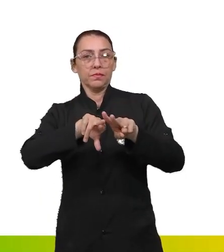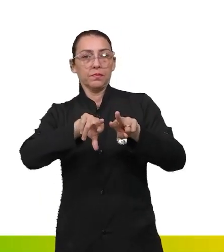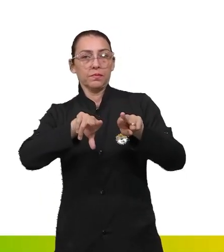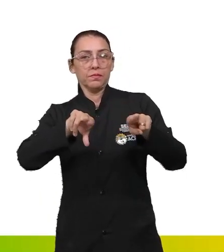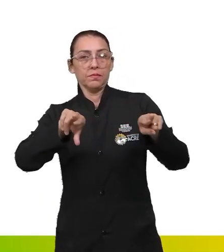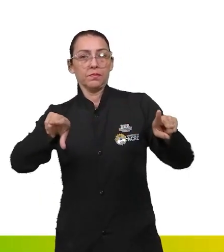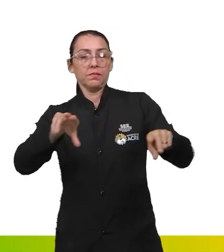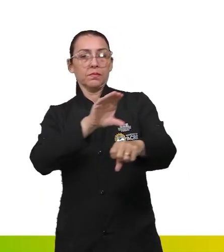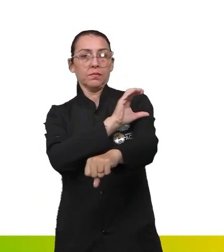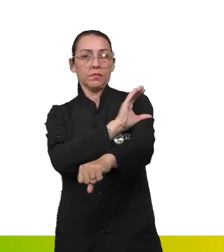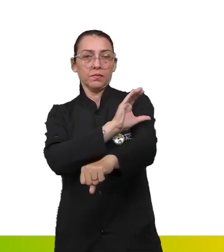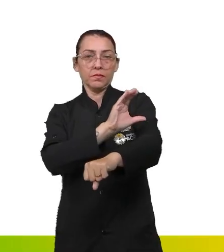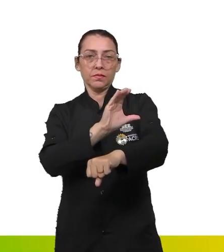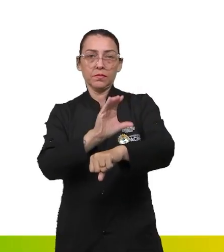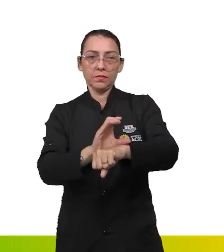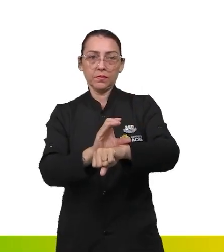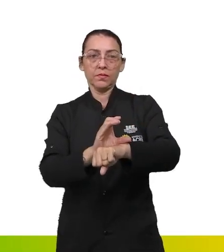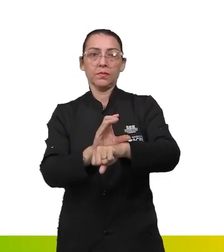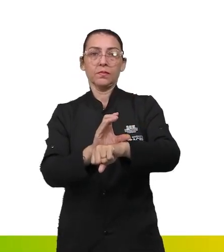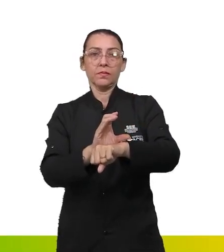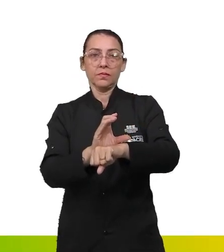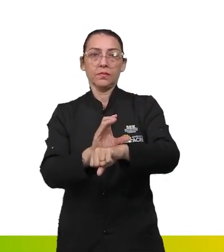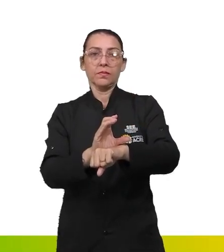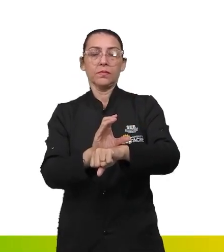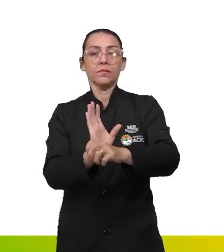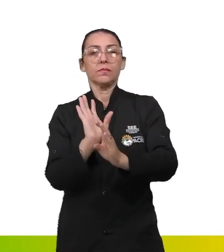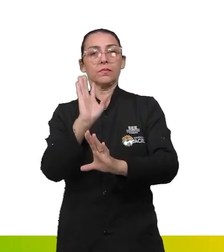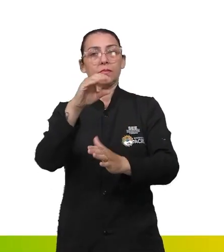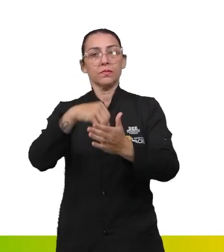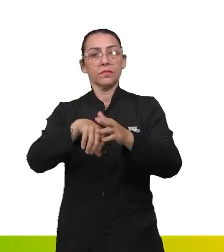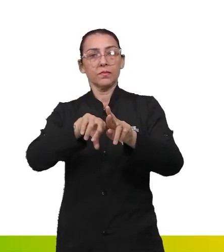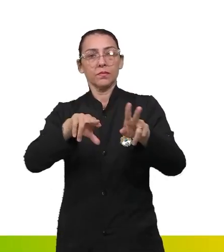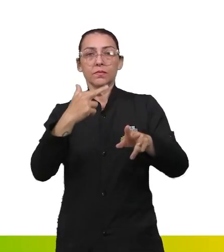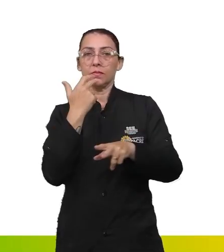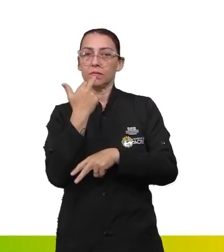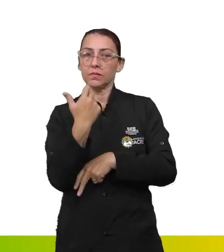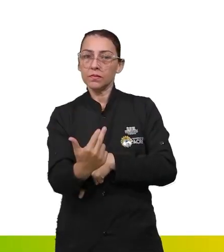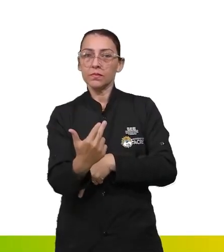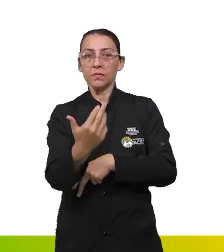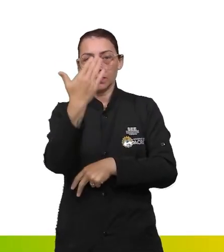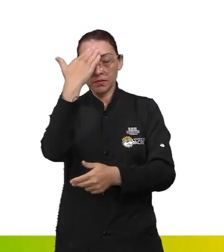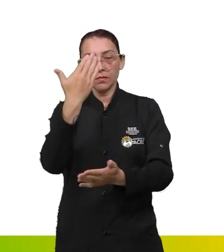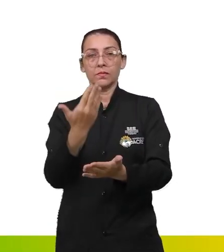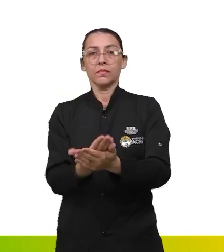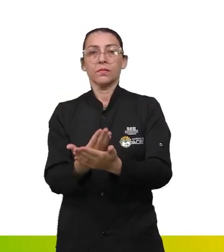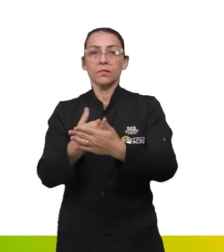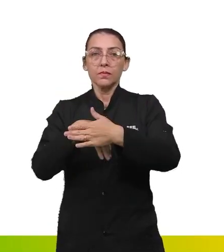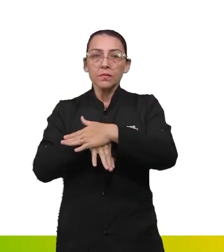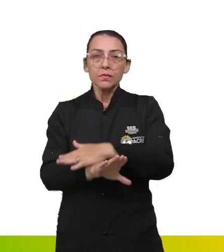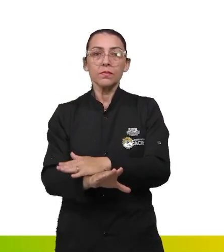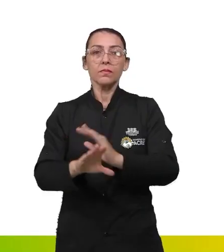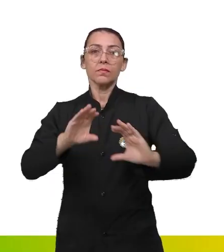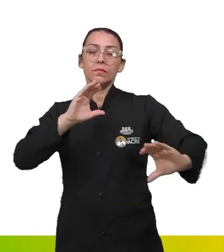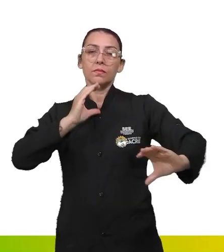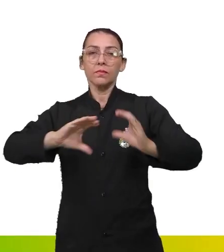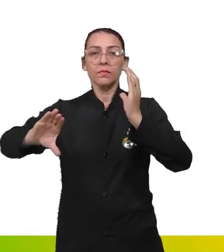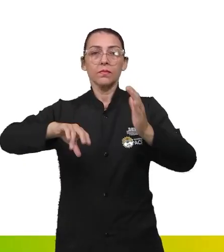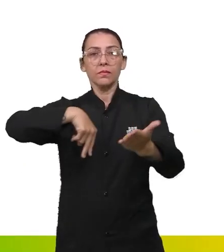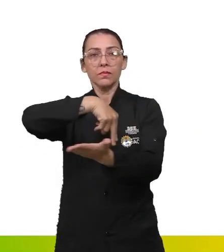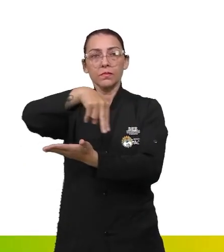da diversidade cultural. Inclui diferentes línguas, crenças,